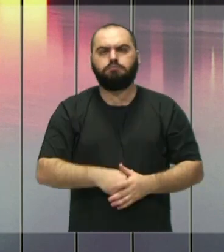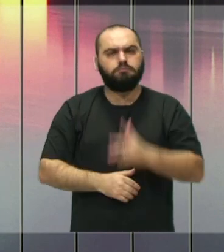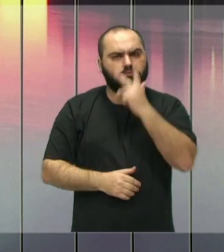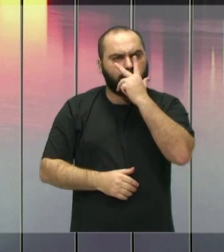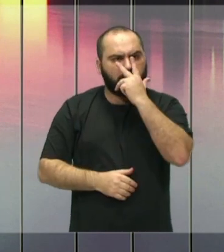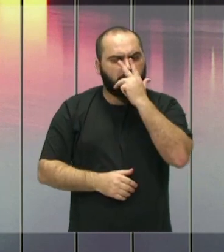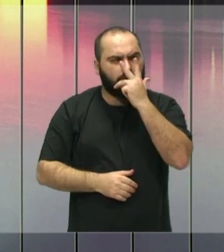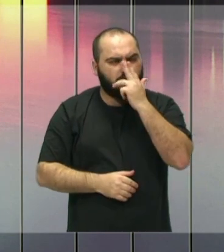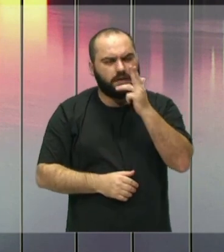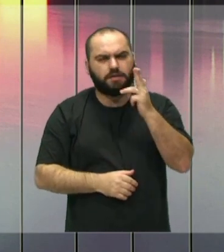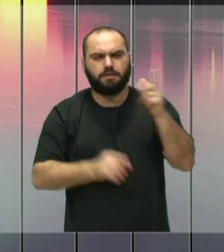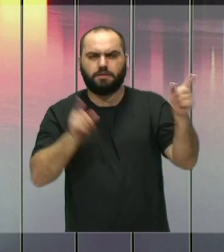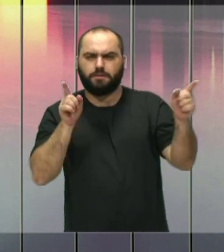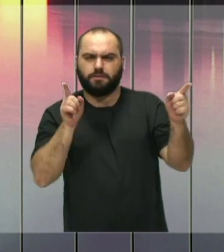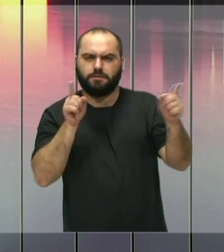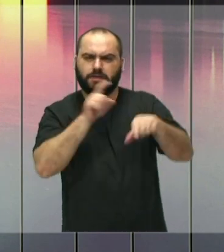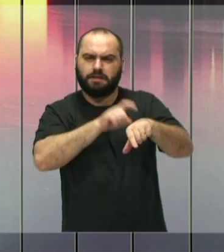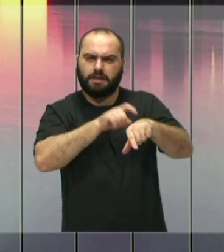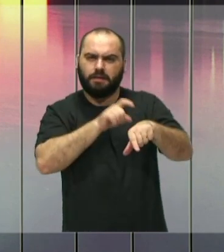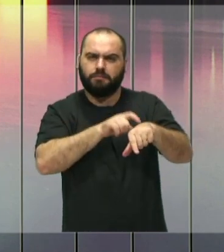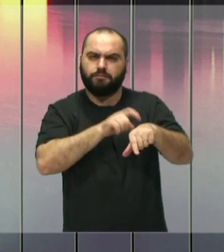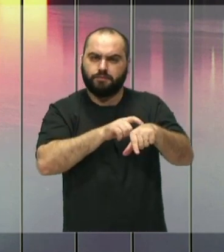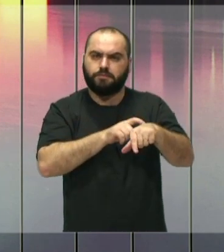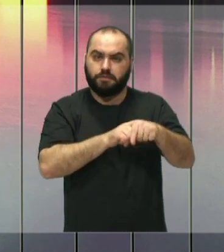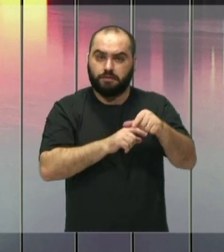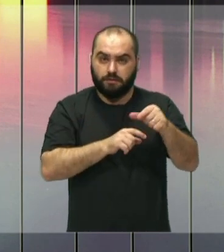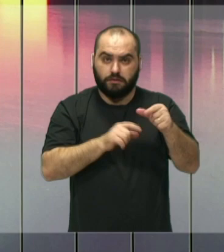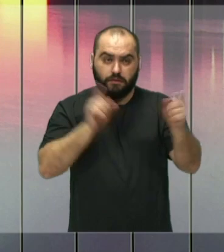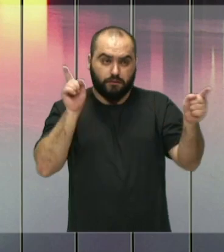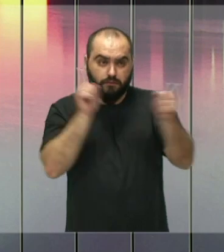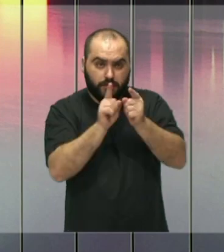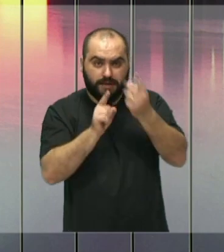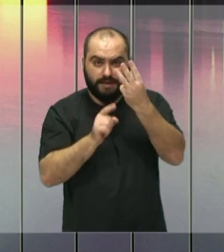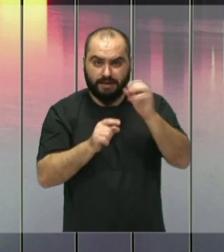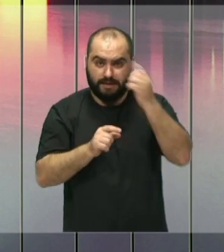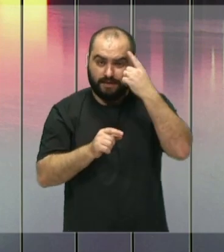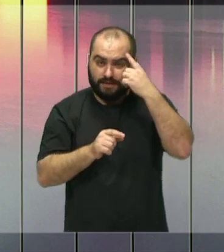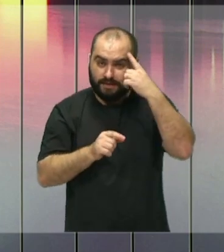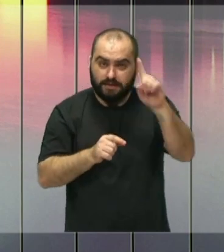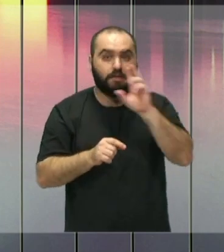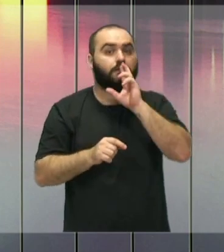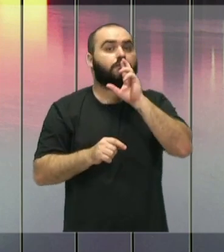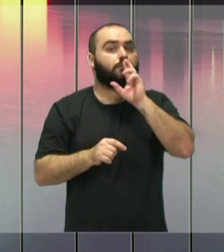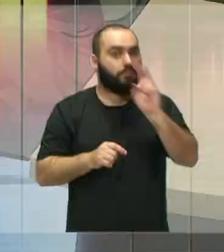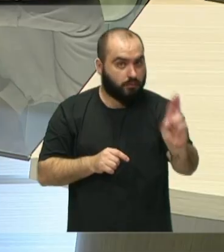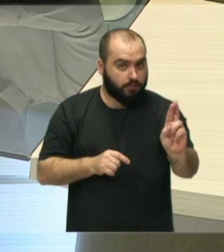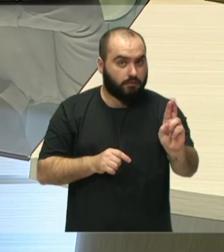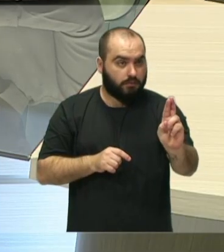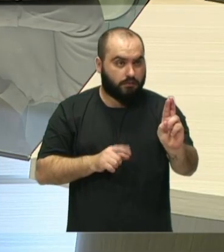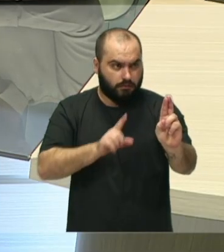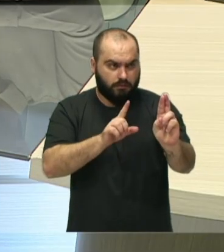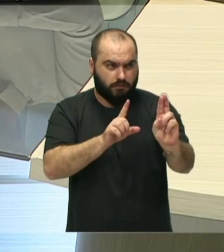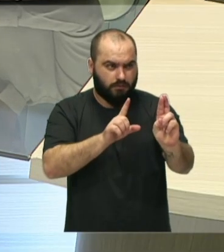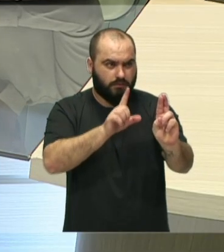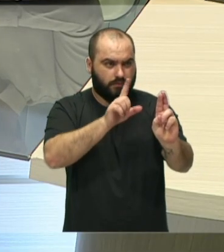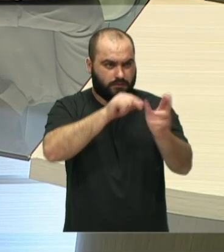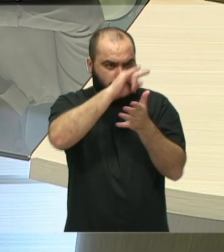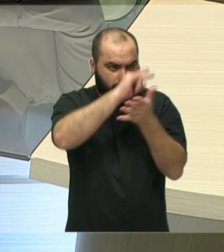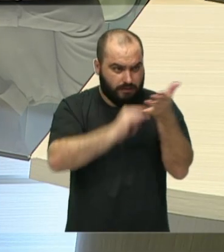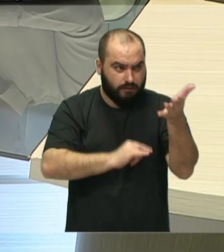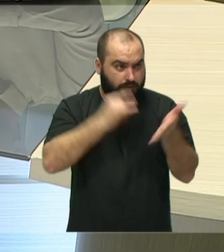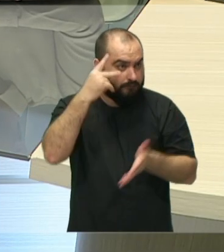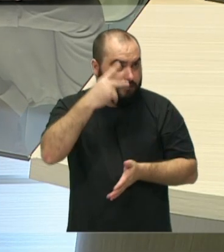o prazo de resposta dos requerimentos para 30 dias corridos qual o significado e dessa alteração ou mudança